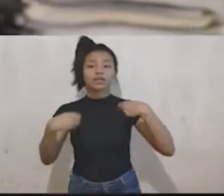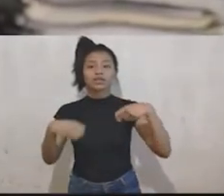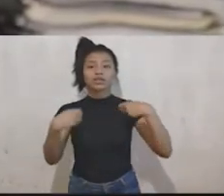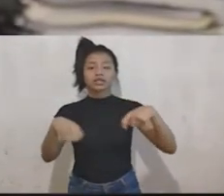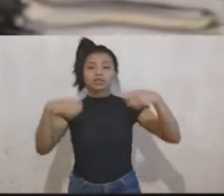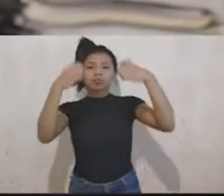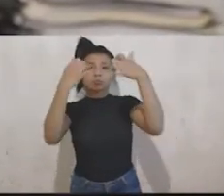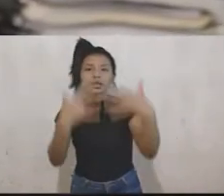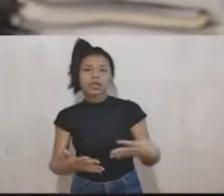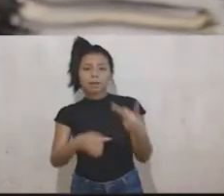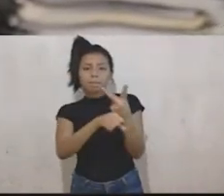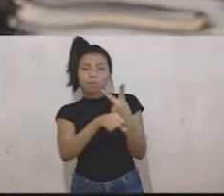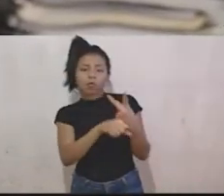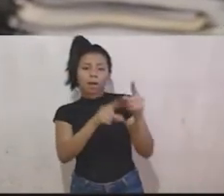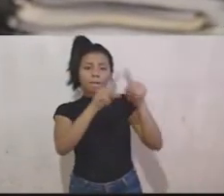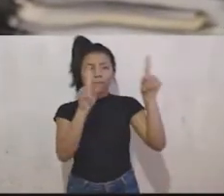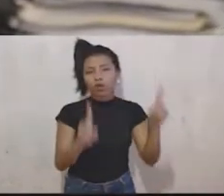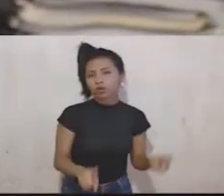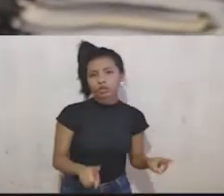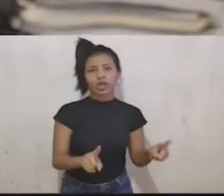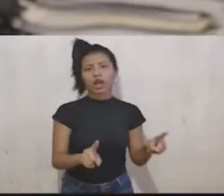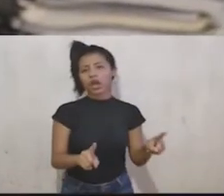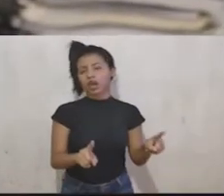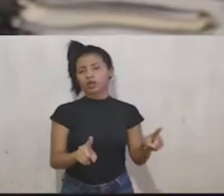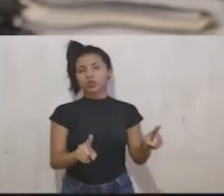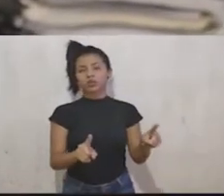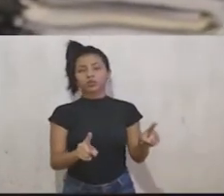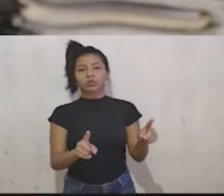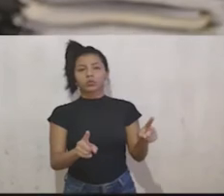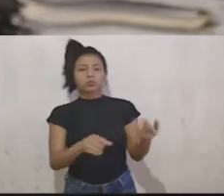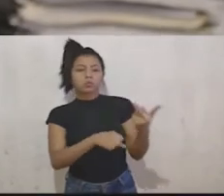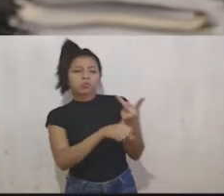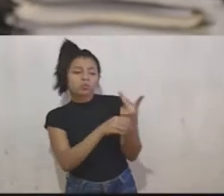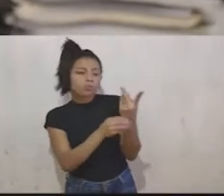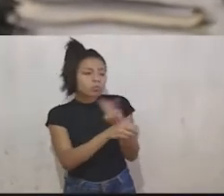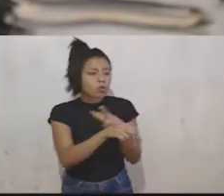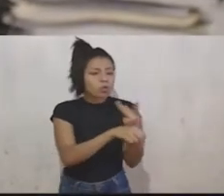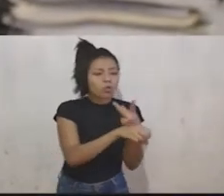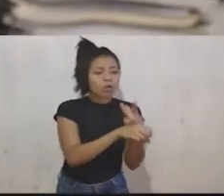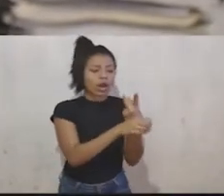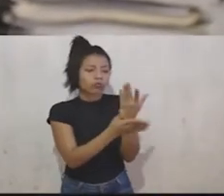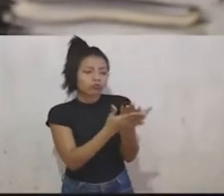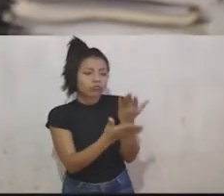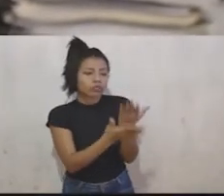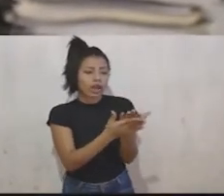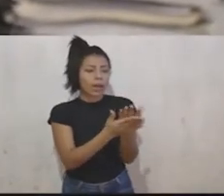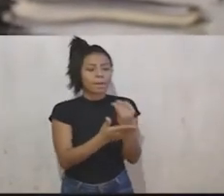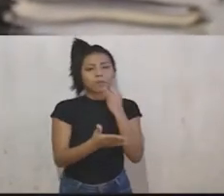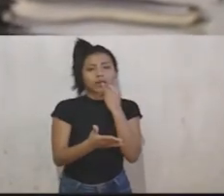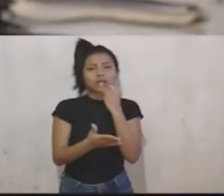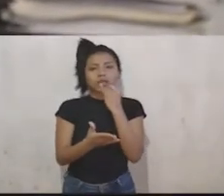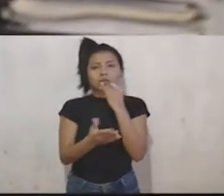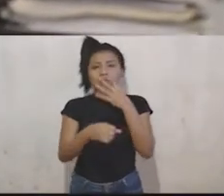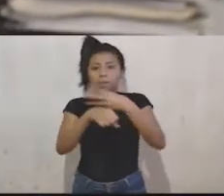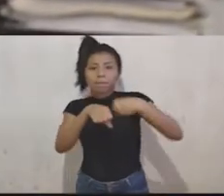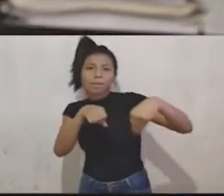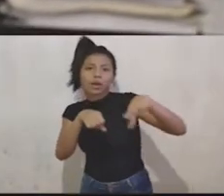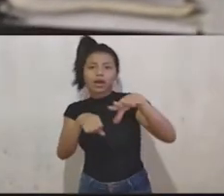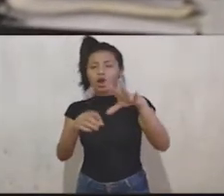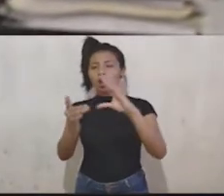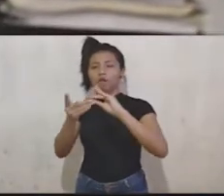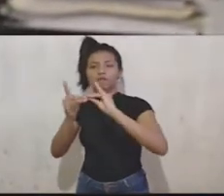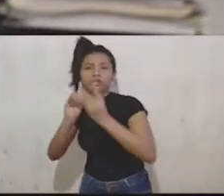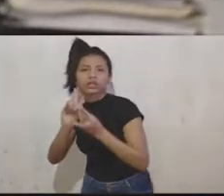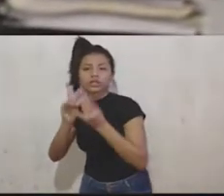um trabalho conjuntamente com os outros professores da sala comum, com oficinas, com palestras, buscando